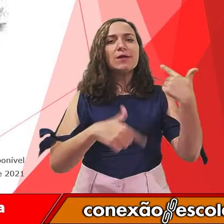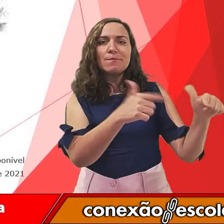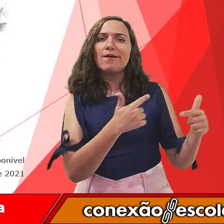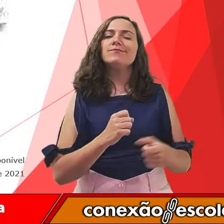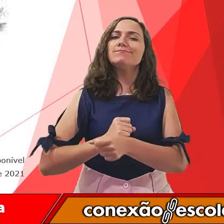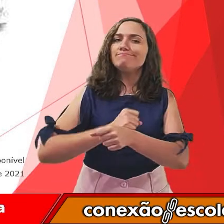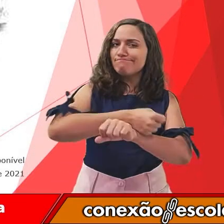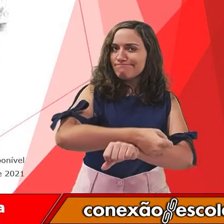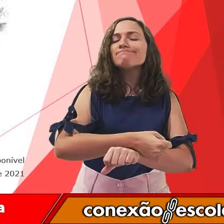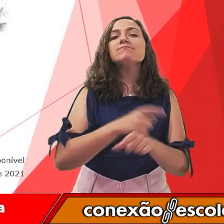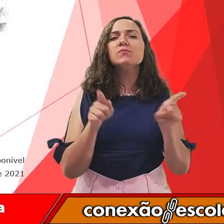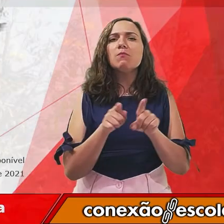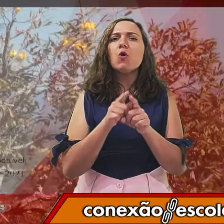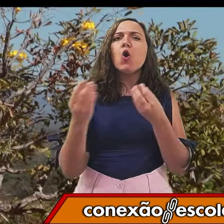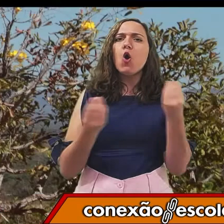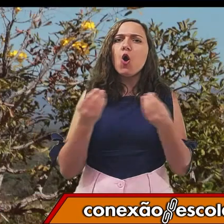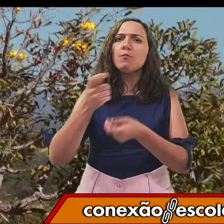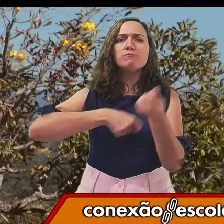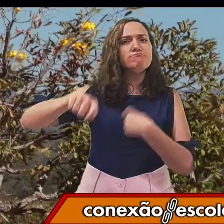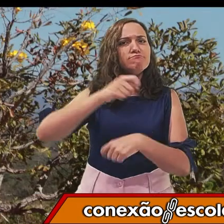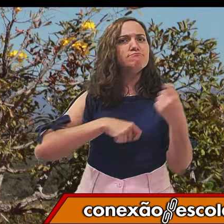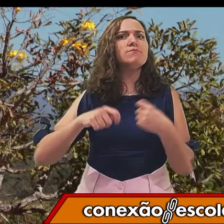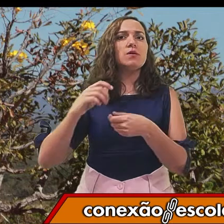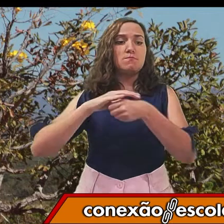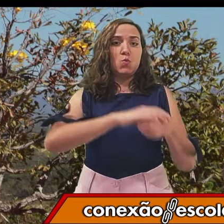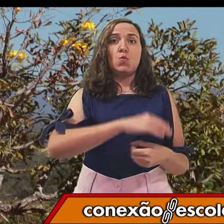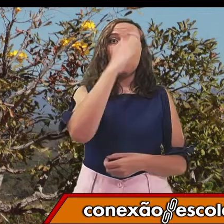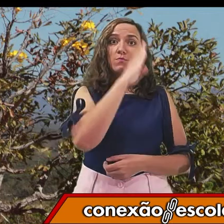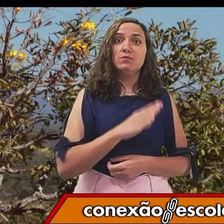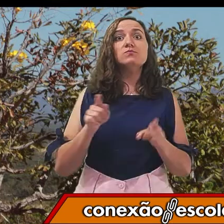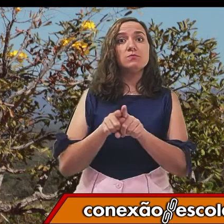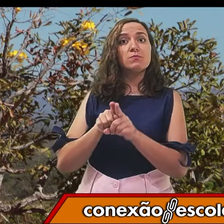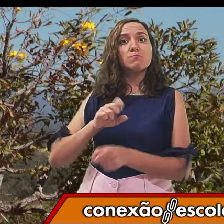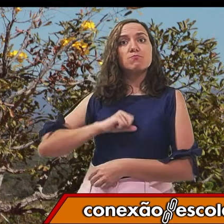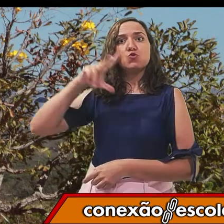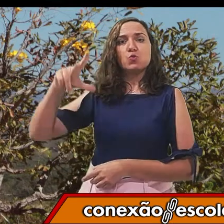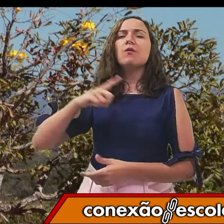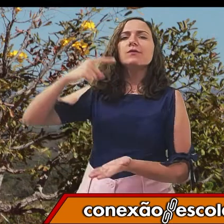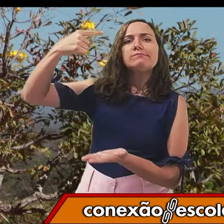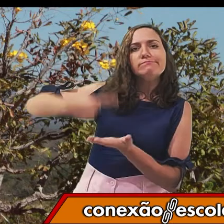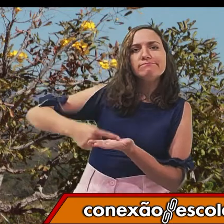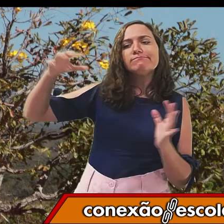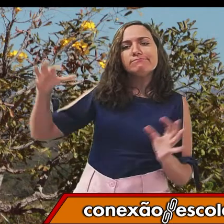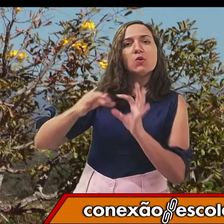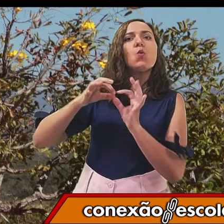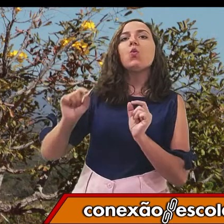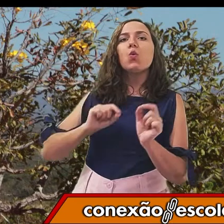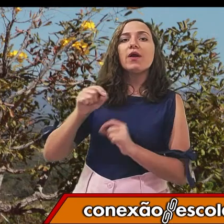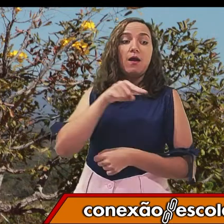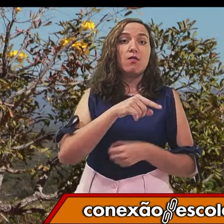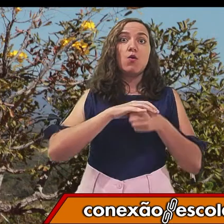relações econômicas entre Portugal e a colônia se caracterizavam como um pacto colonial. A colônia só